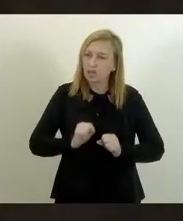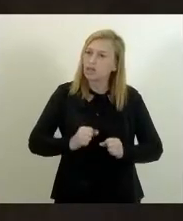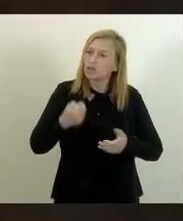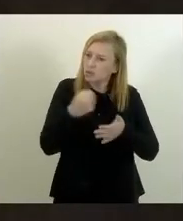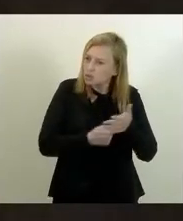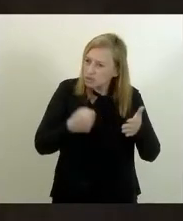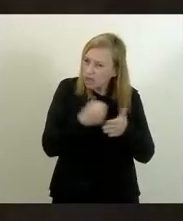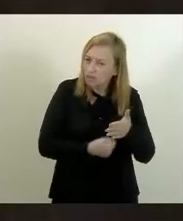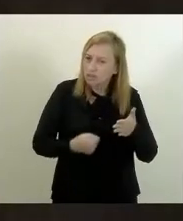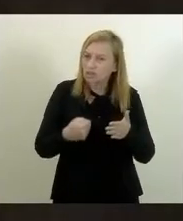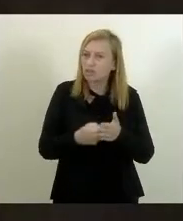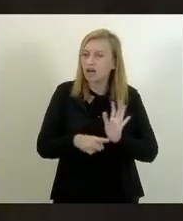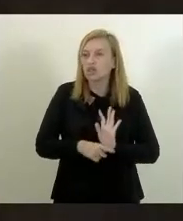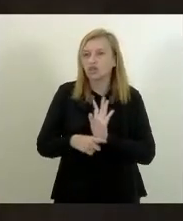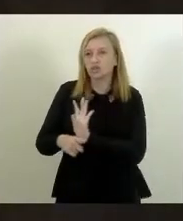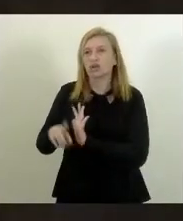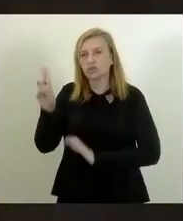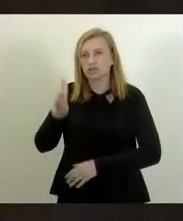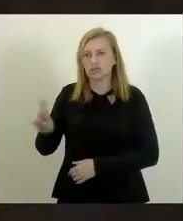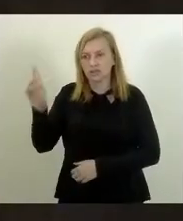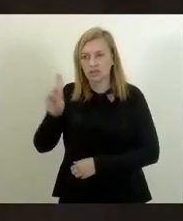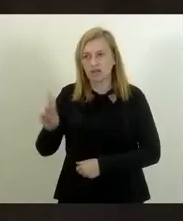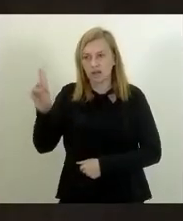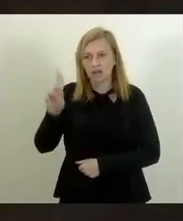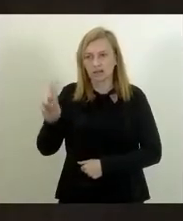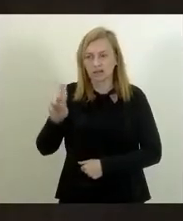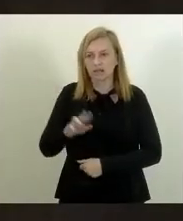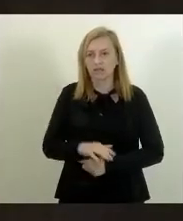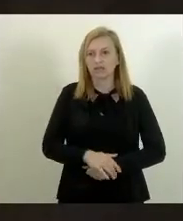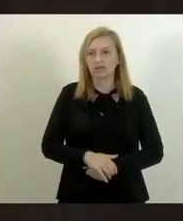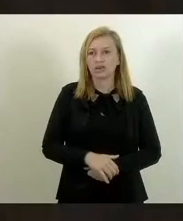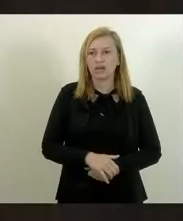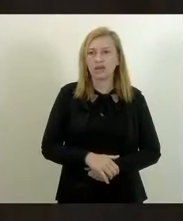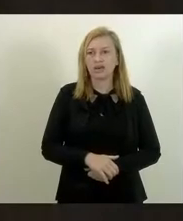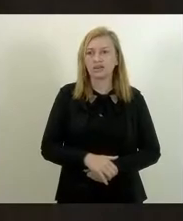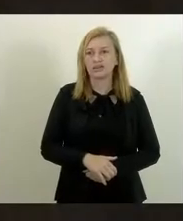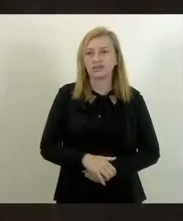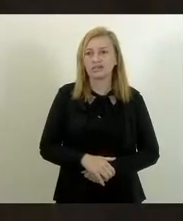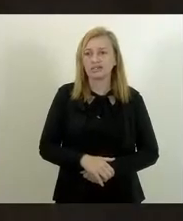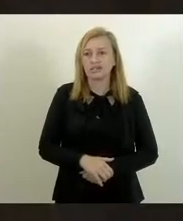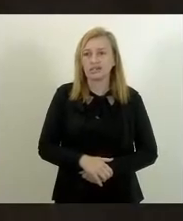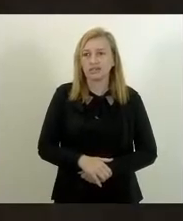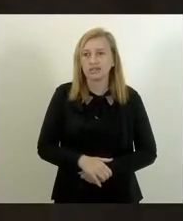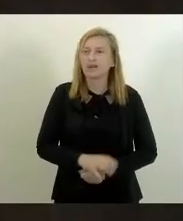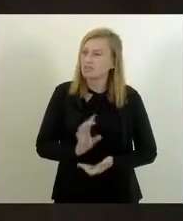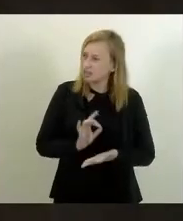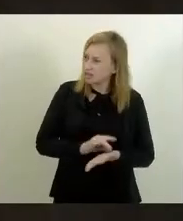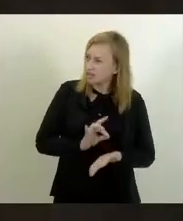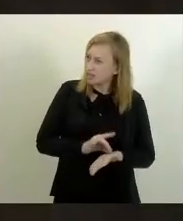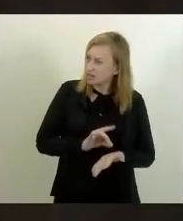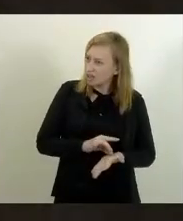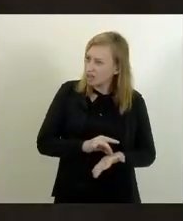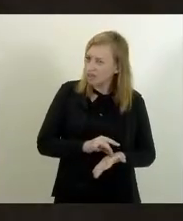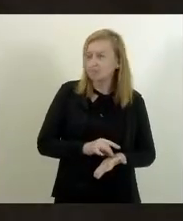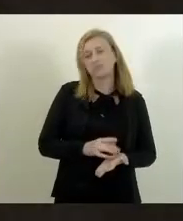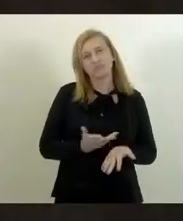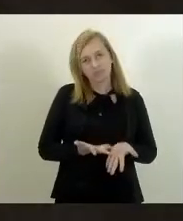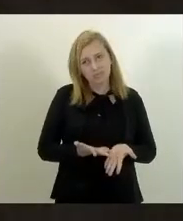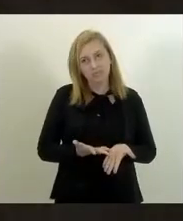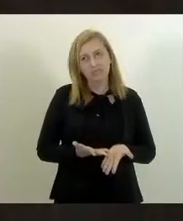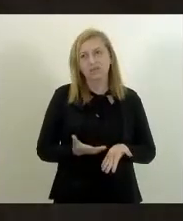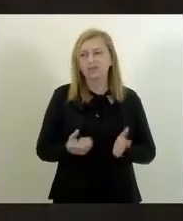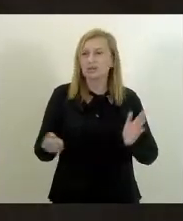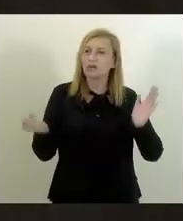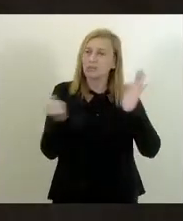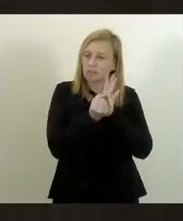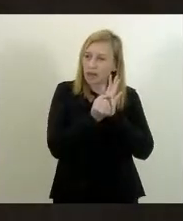as universidades. Eu quero, inclusive, ressaltar, é a minha leitura, a minha avaliação, não quer dizer que seja a verdade sobre as coisas, mas uma das marcas